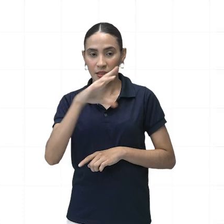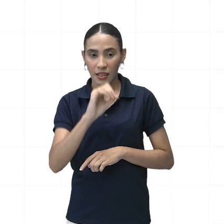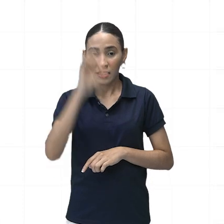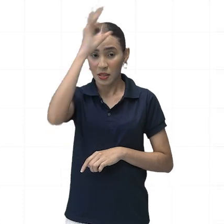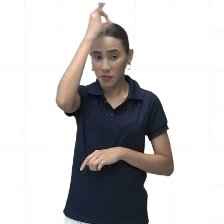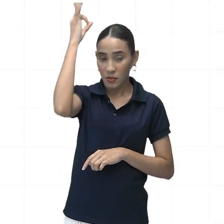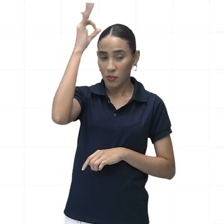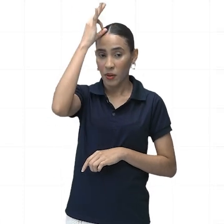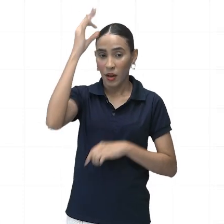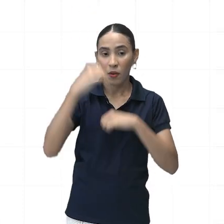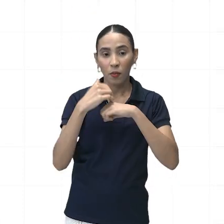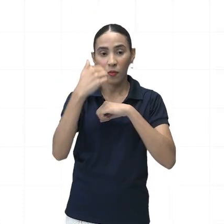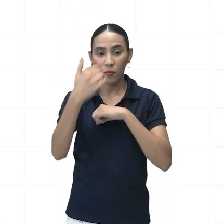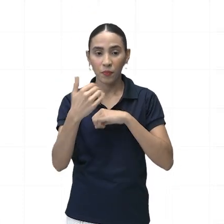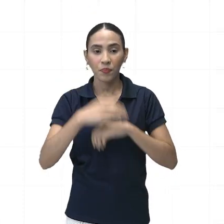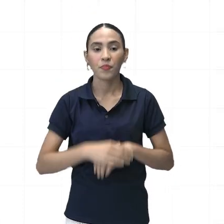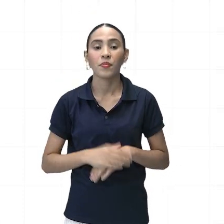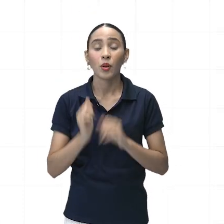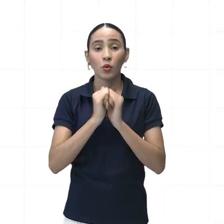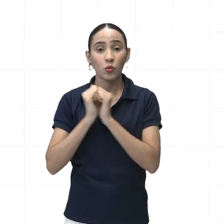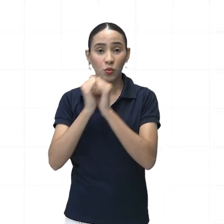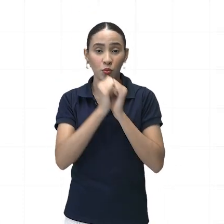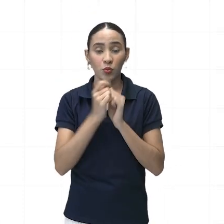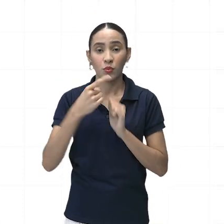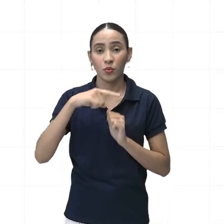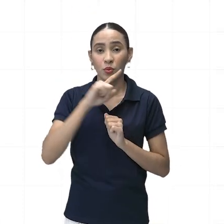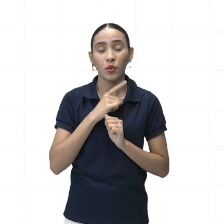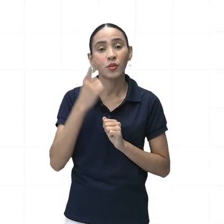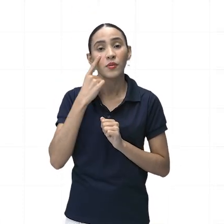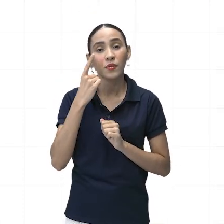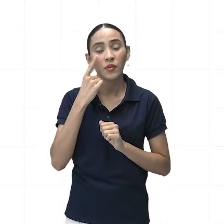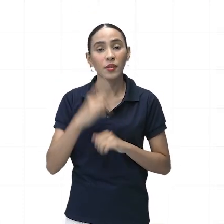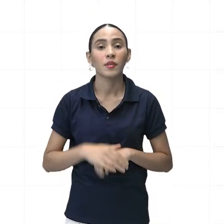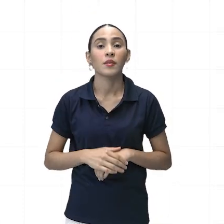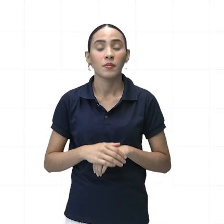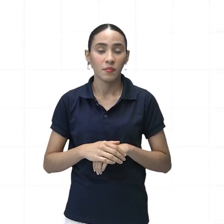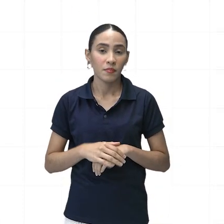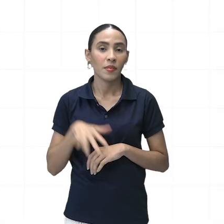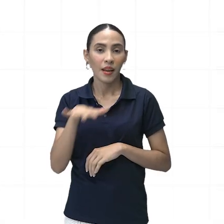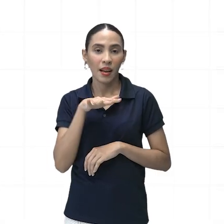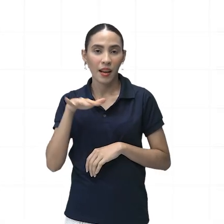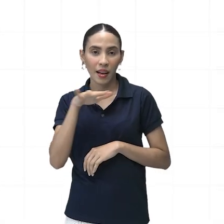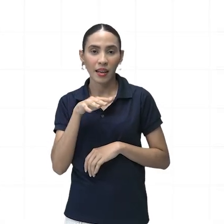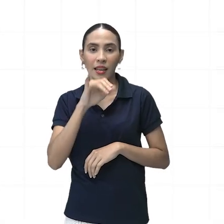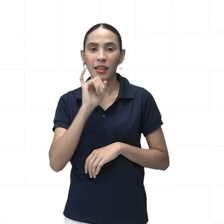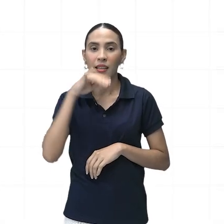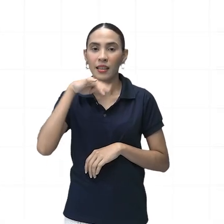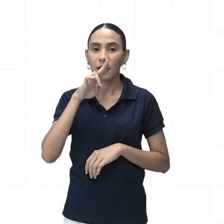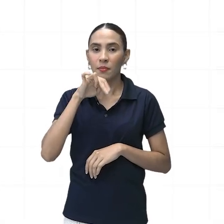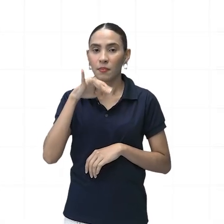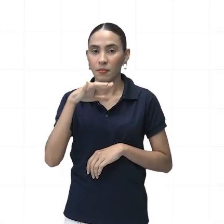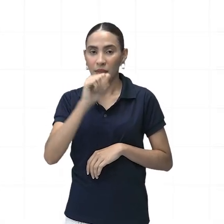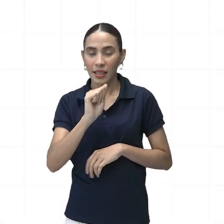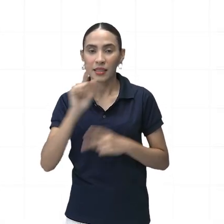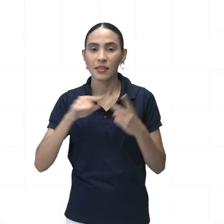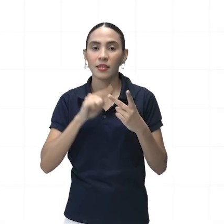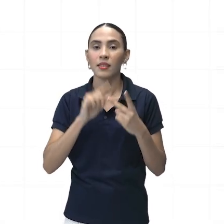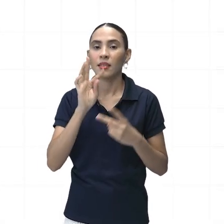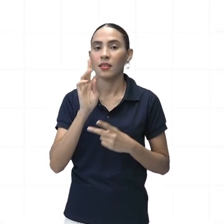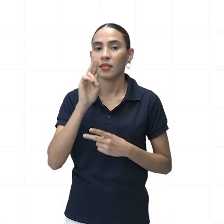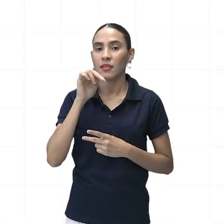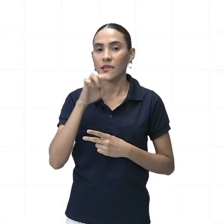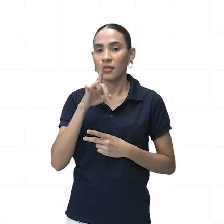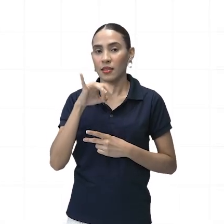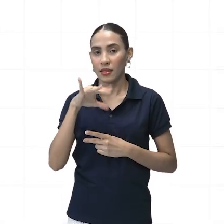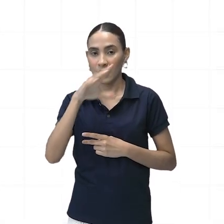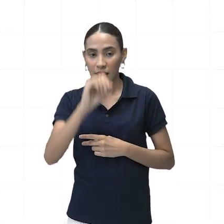matéria. Nós juntos e juntas vamos ver a dimensão da imanência à transcendência, os sinais de